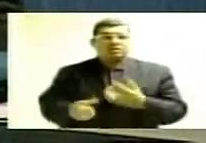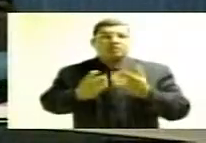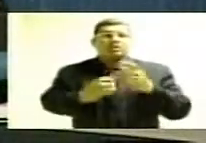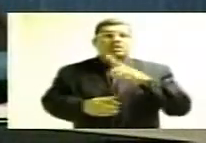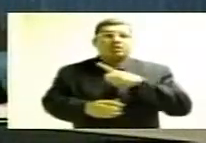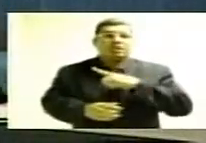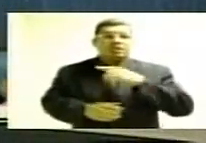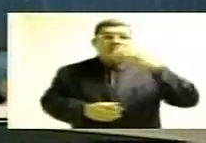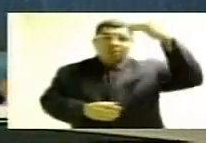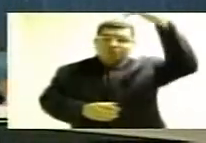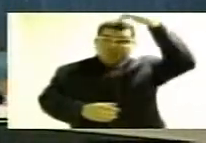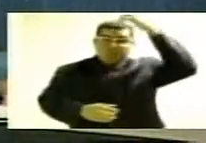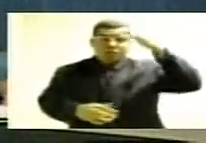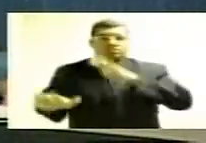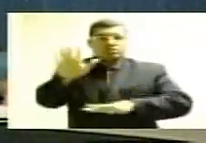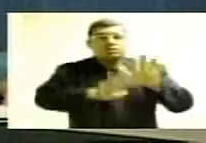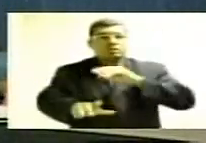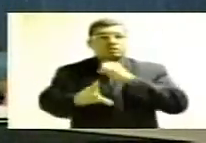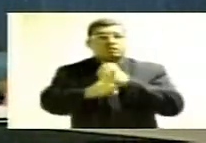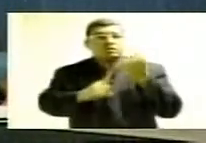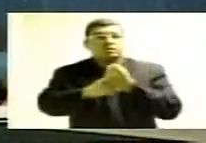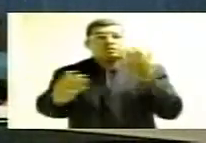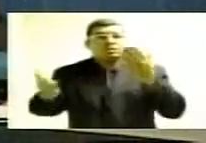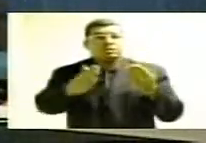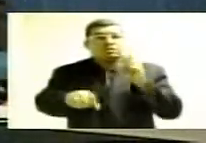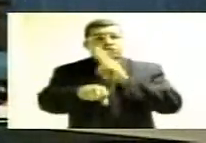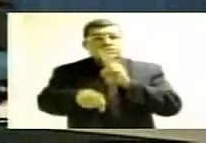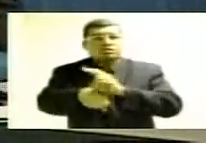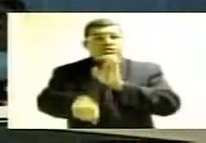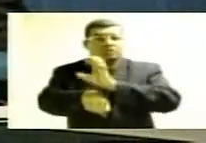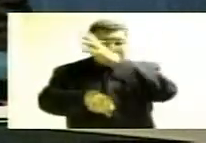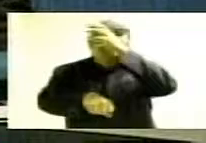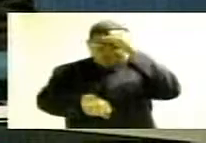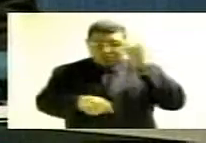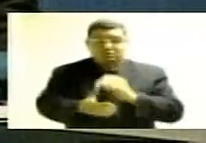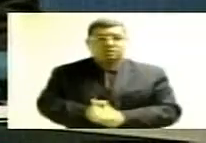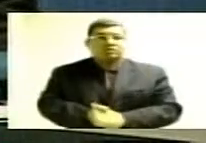há um absoluto descontrole e desequilíbrio fiscal no estado do Amazonas.